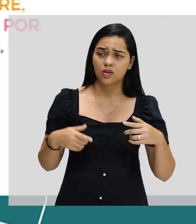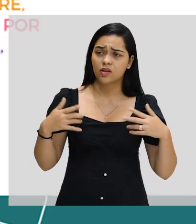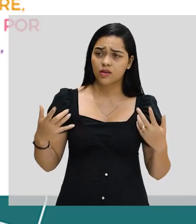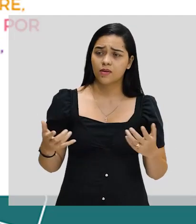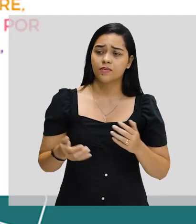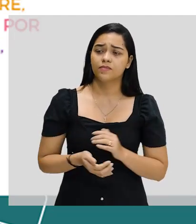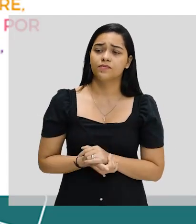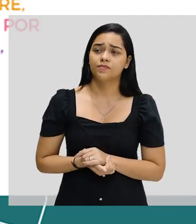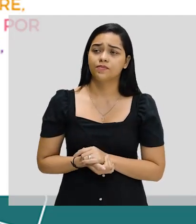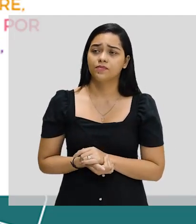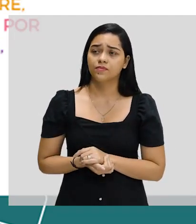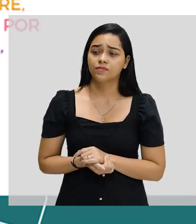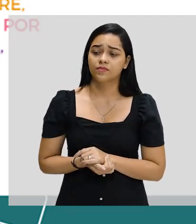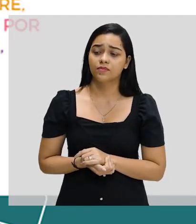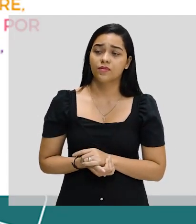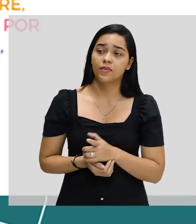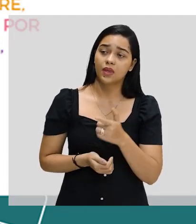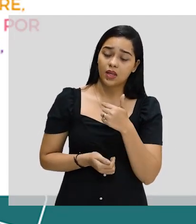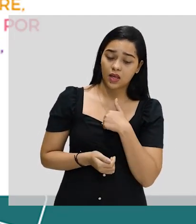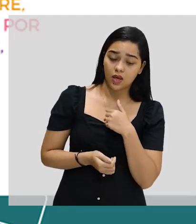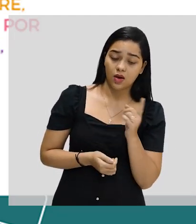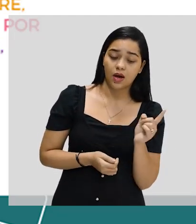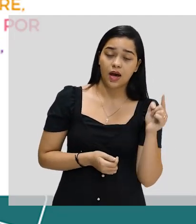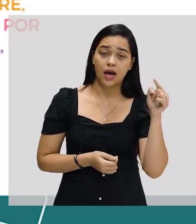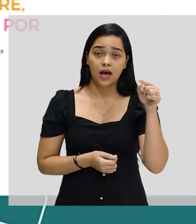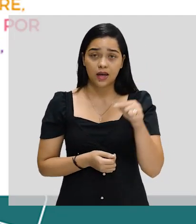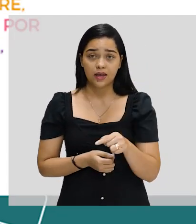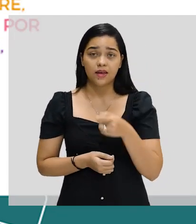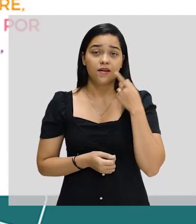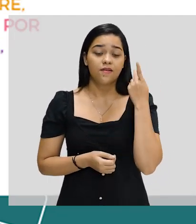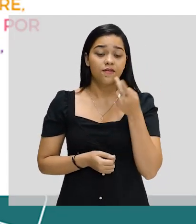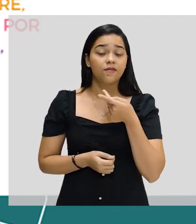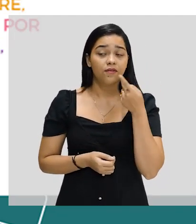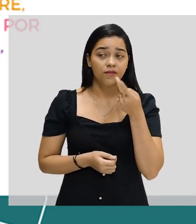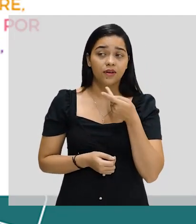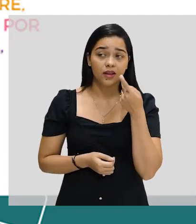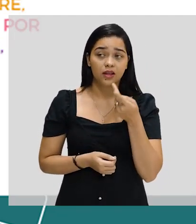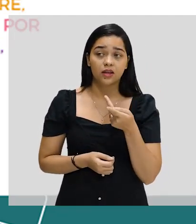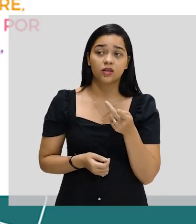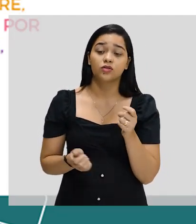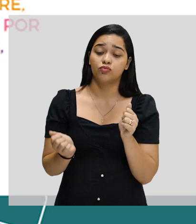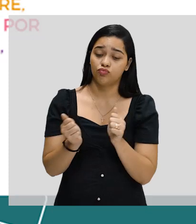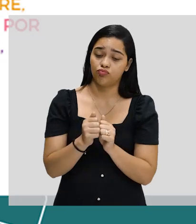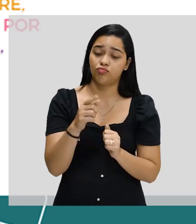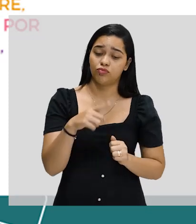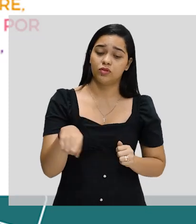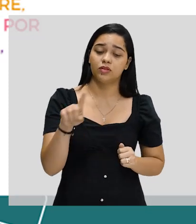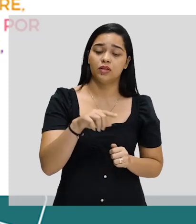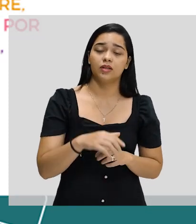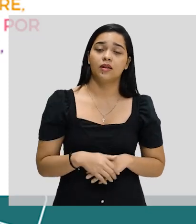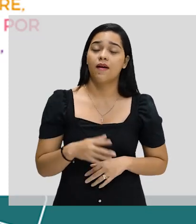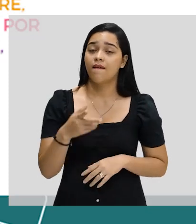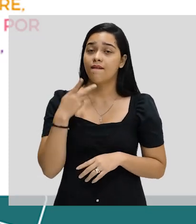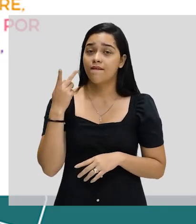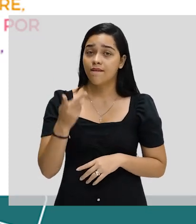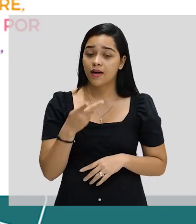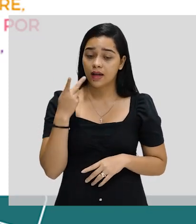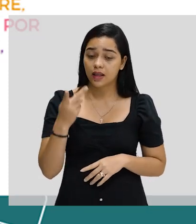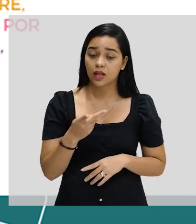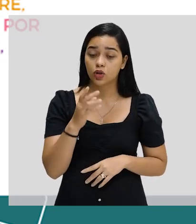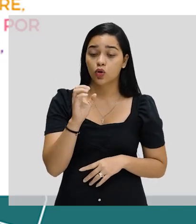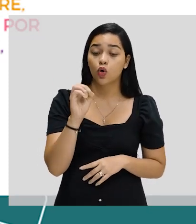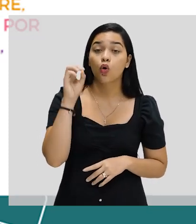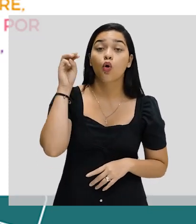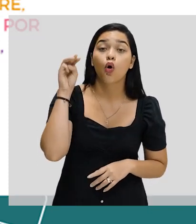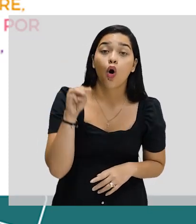só? Eu estou aqui falando com vocês, olha, ó, falando